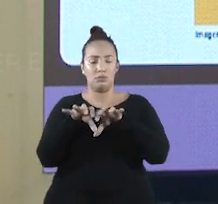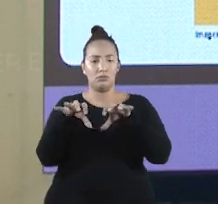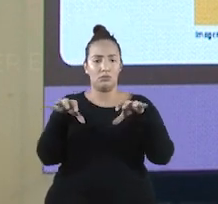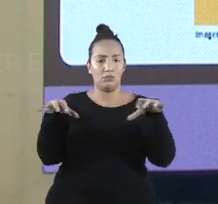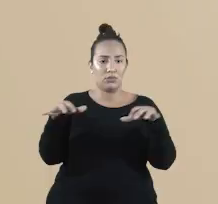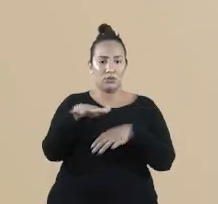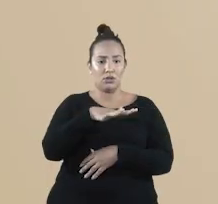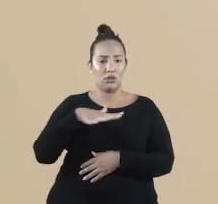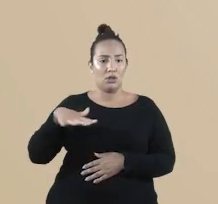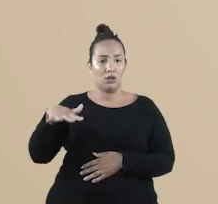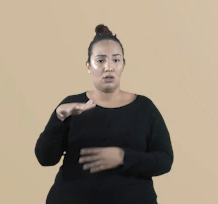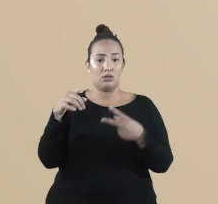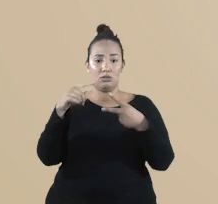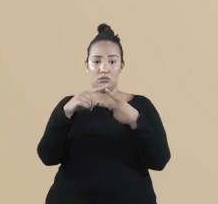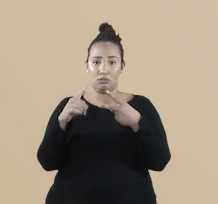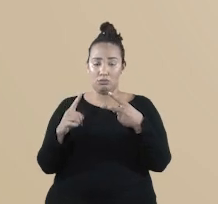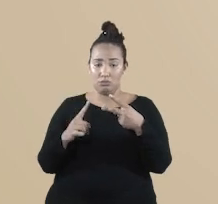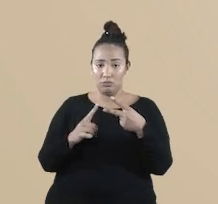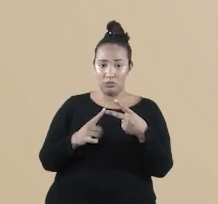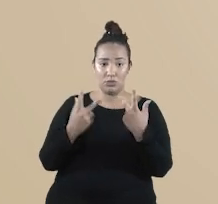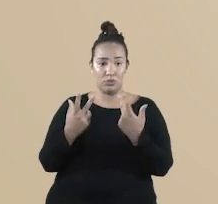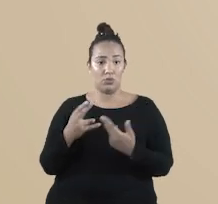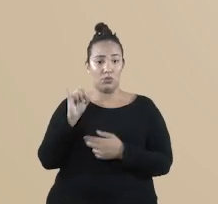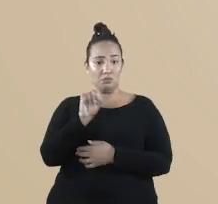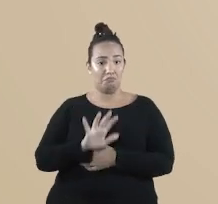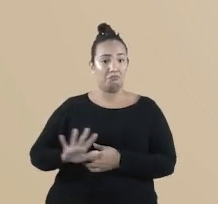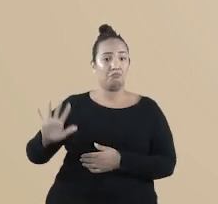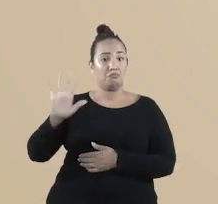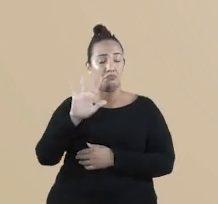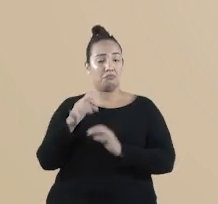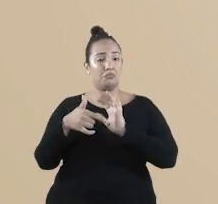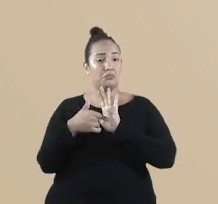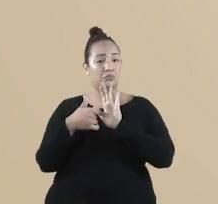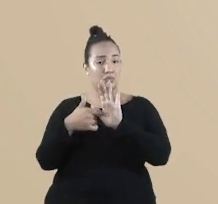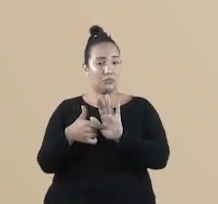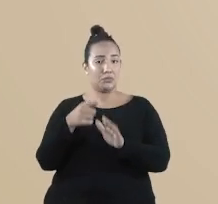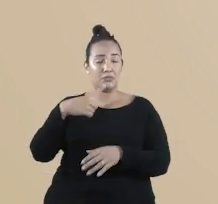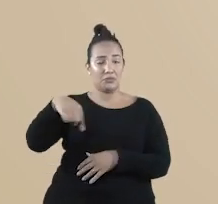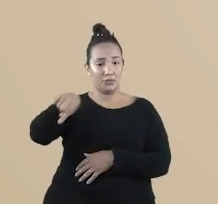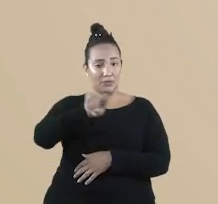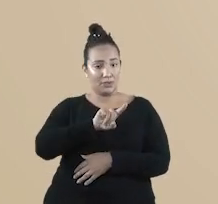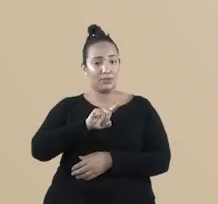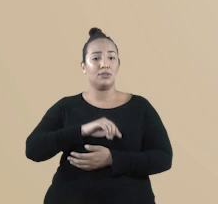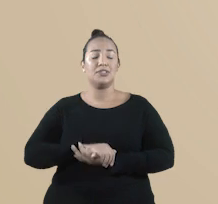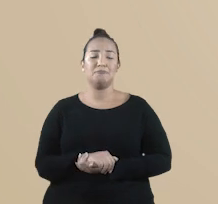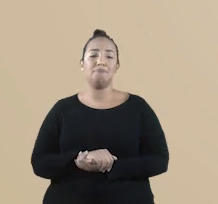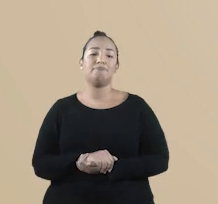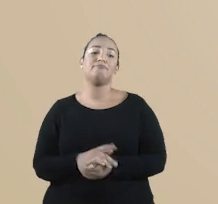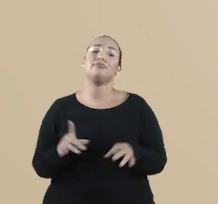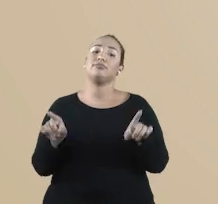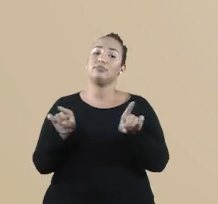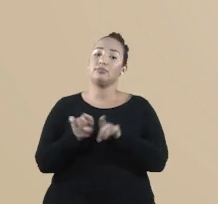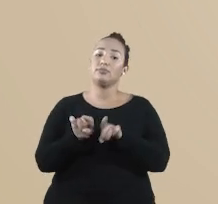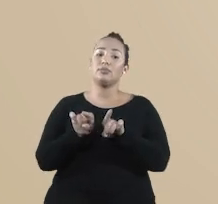o terreno em 2 menores, como na imagem que está aparecendo aí na sua telinha. E